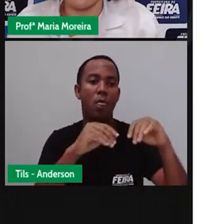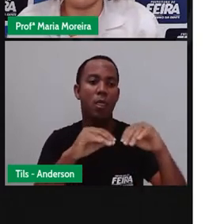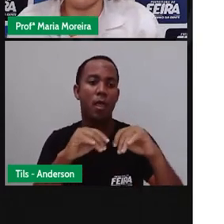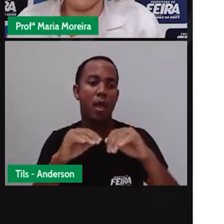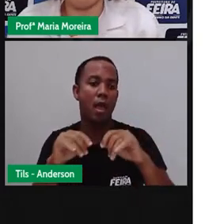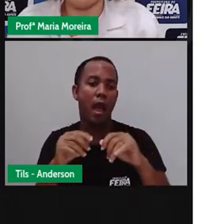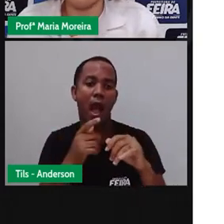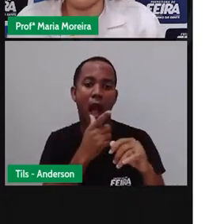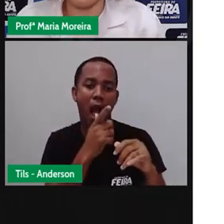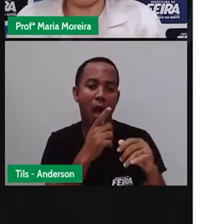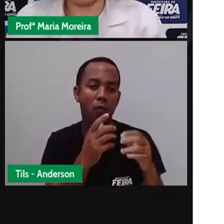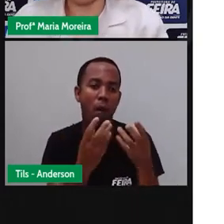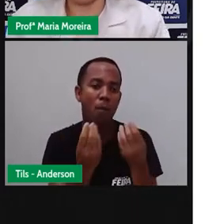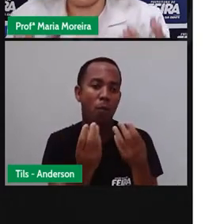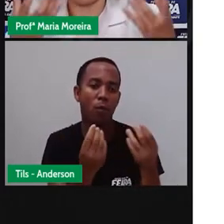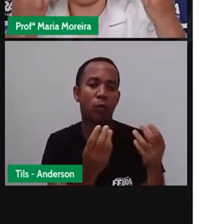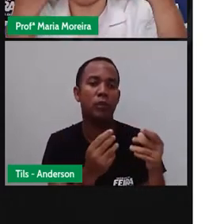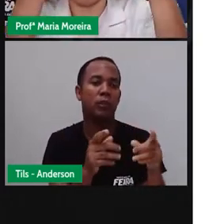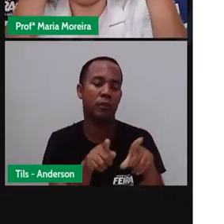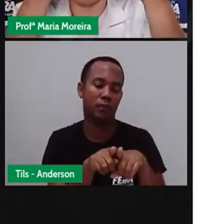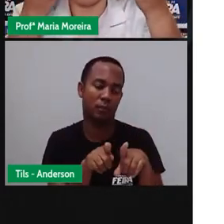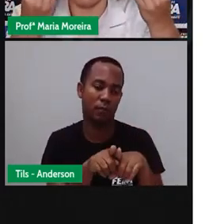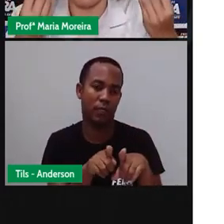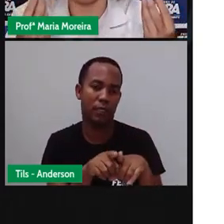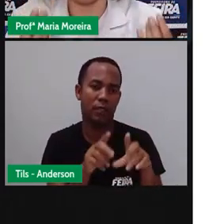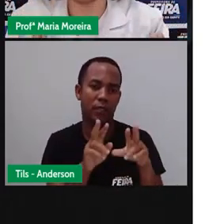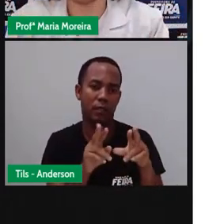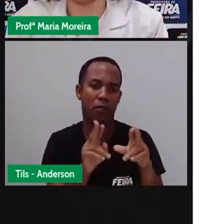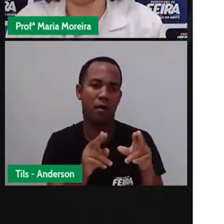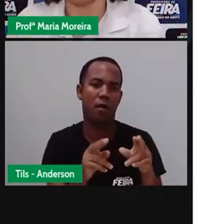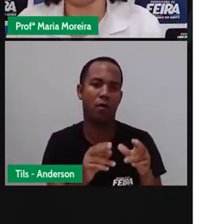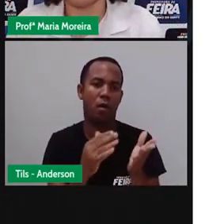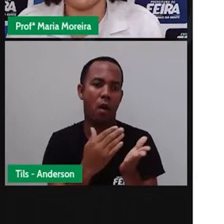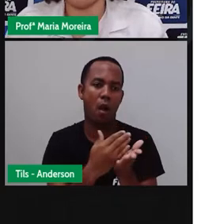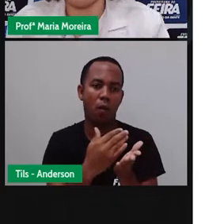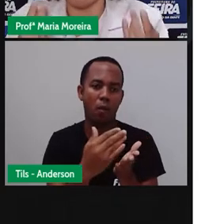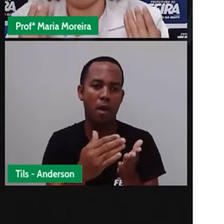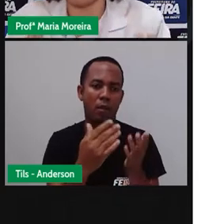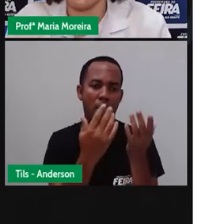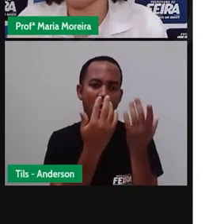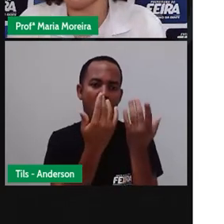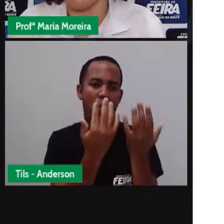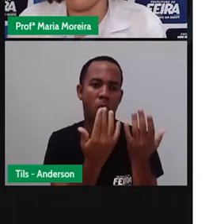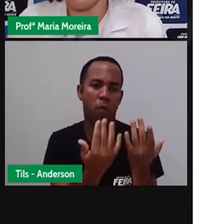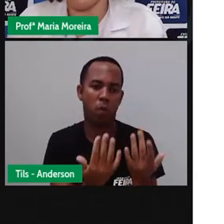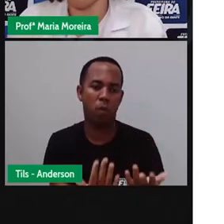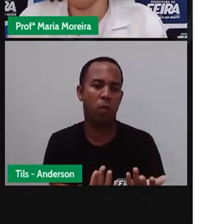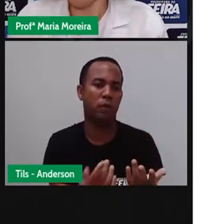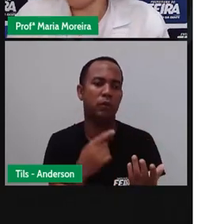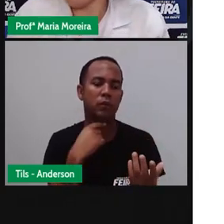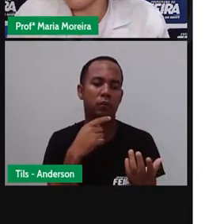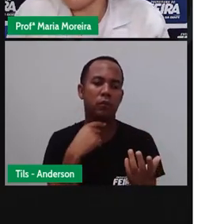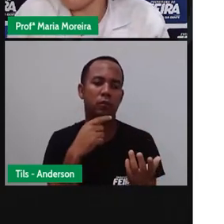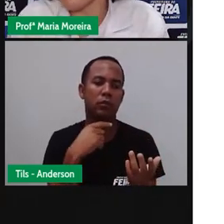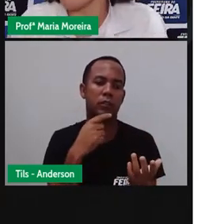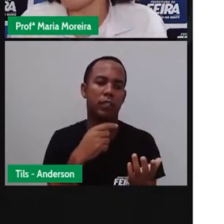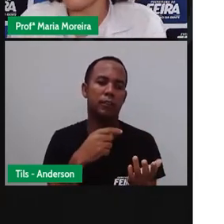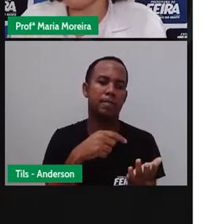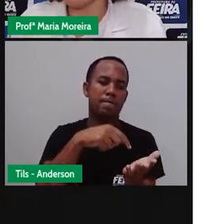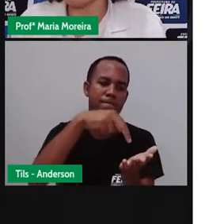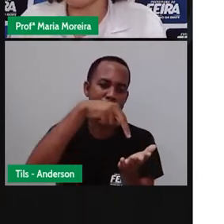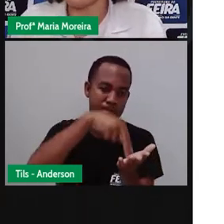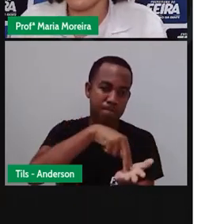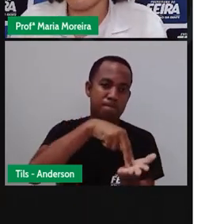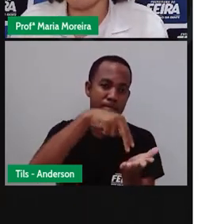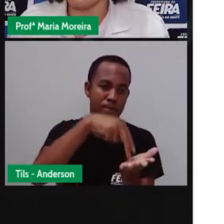se encharca de água. Ele se encharca, ele começa o quê? A desmoronar. Você não consegue se sustentar. Não consegue se sustentar como